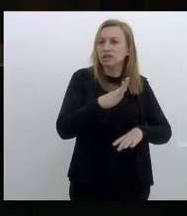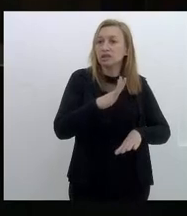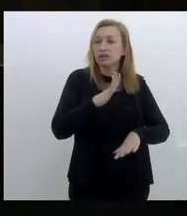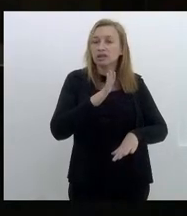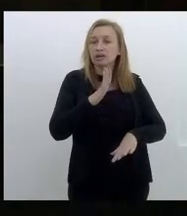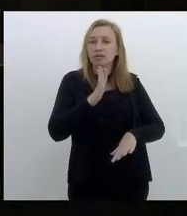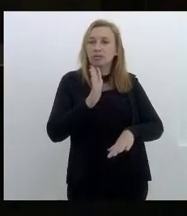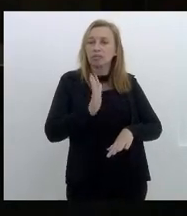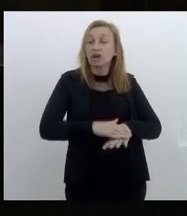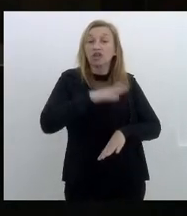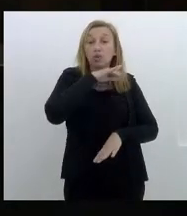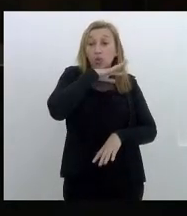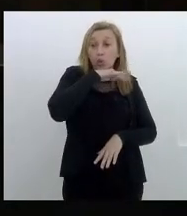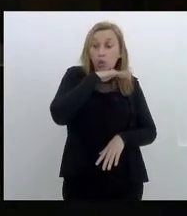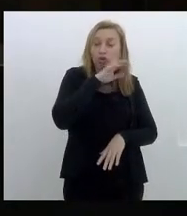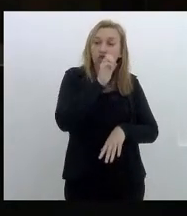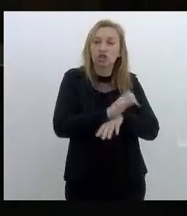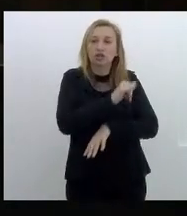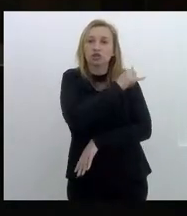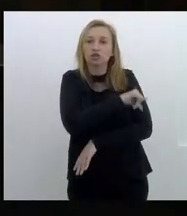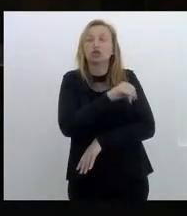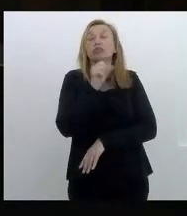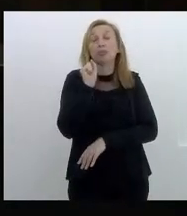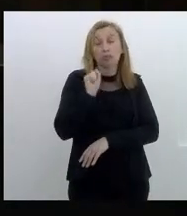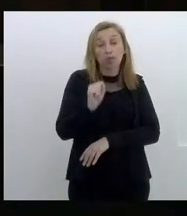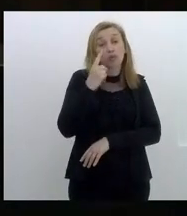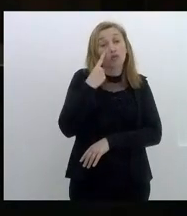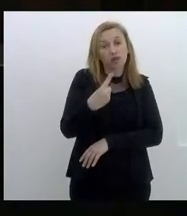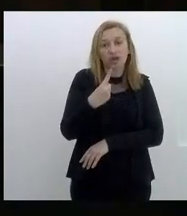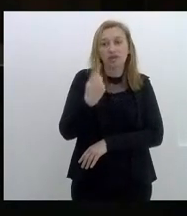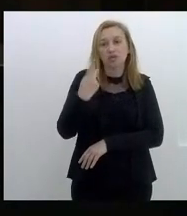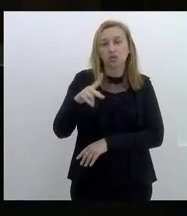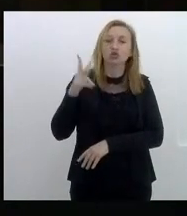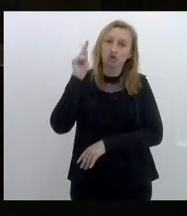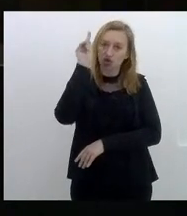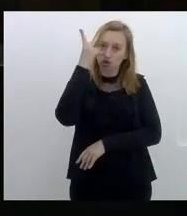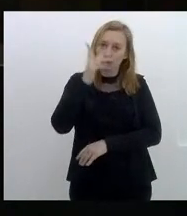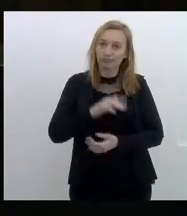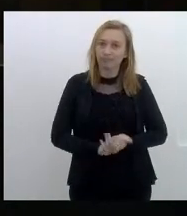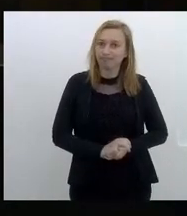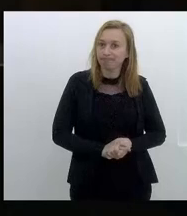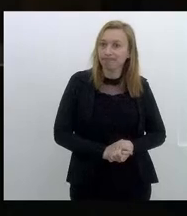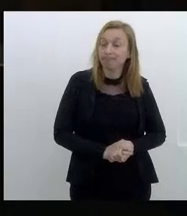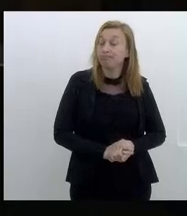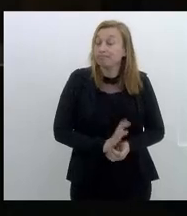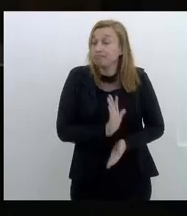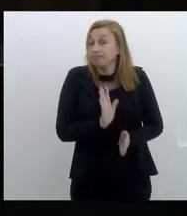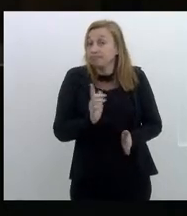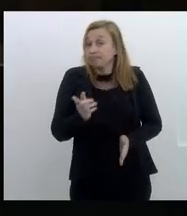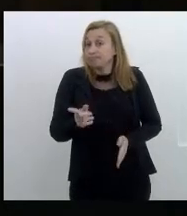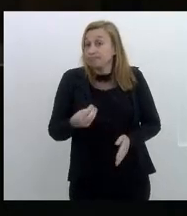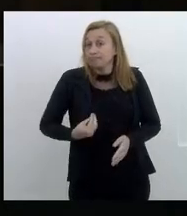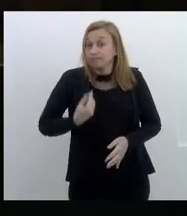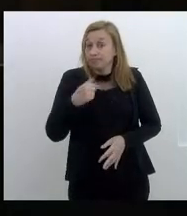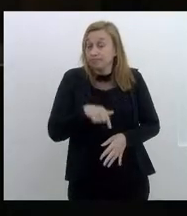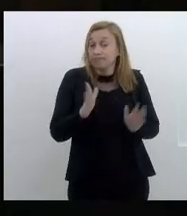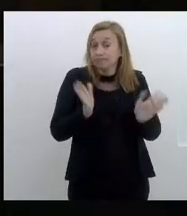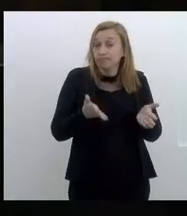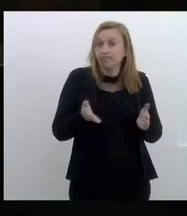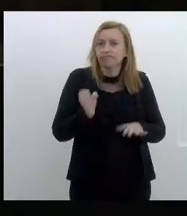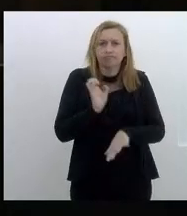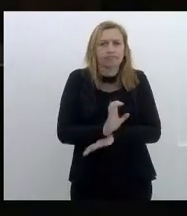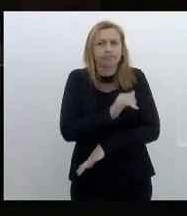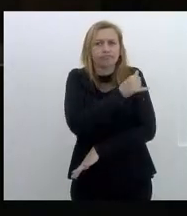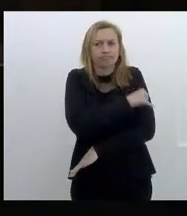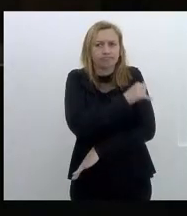mais covarde que o Estado do Rio de Janeiro já pode ver na sua história Estamos aqui hoje porque o Estado do Rio de